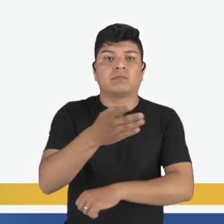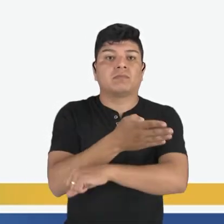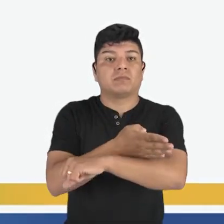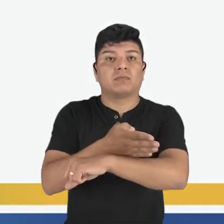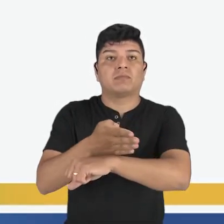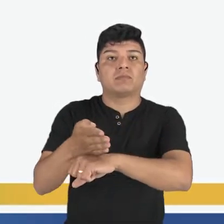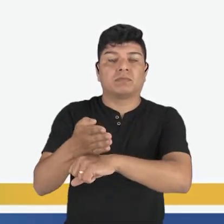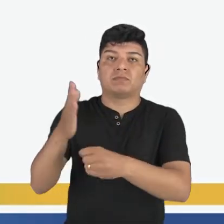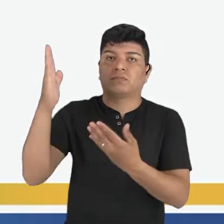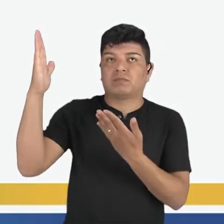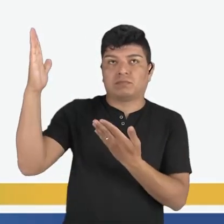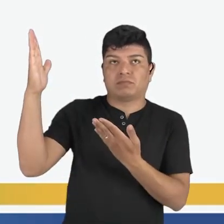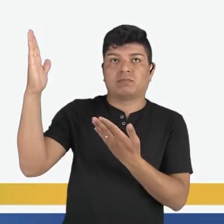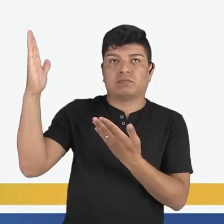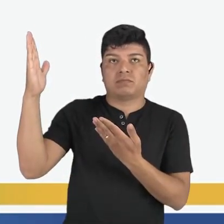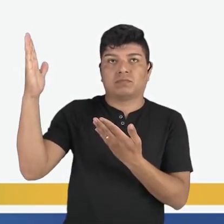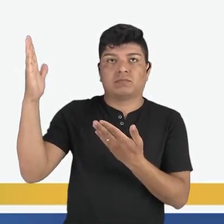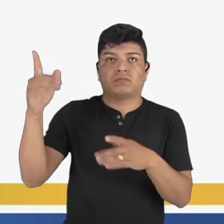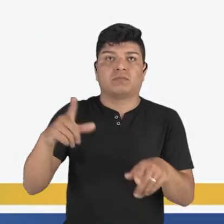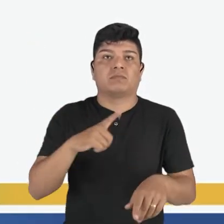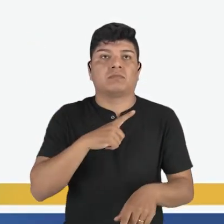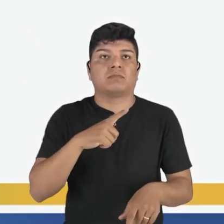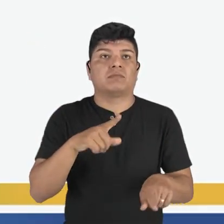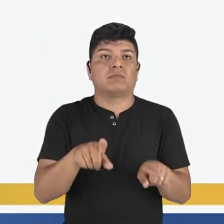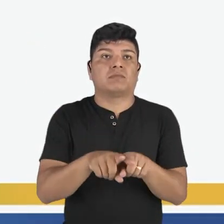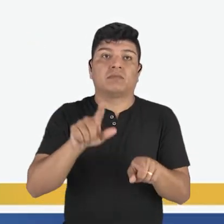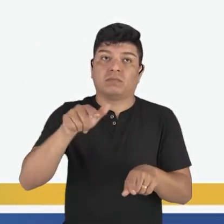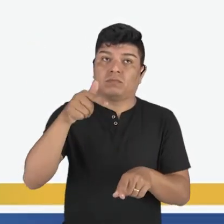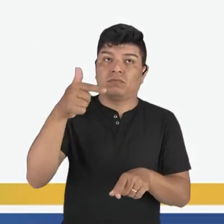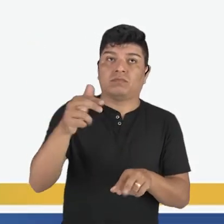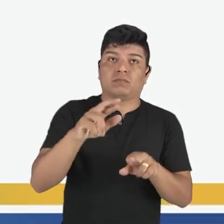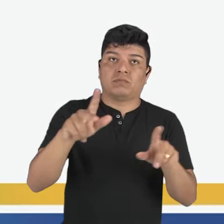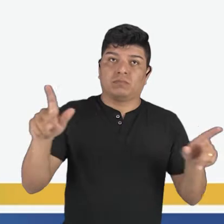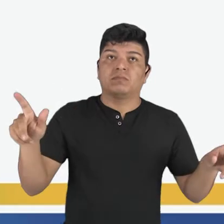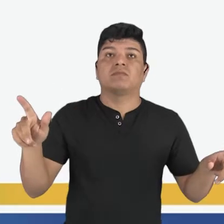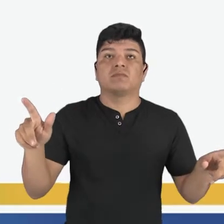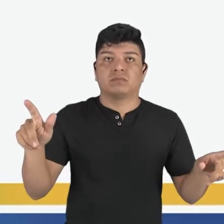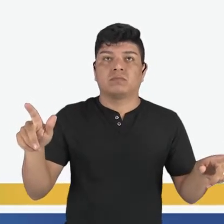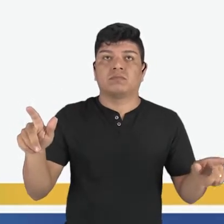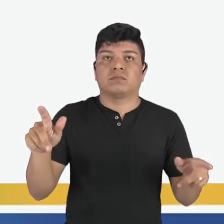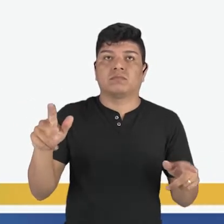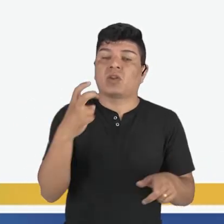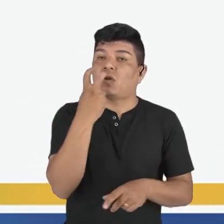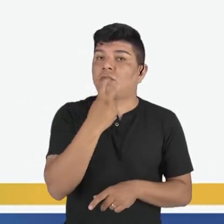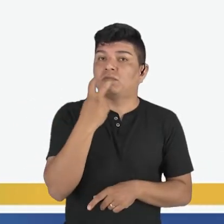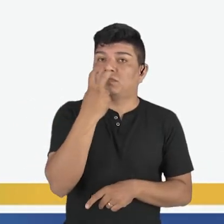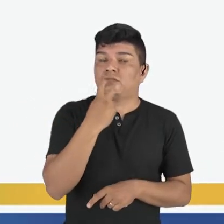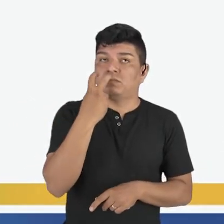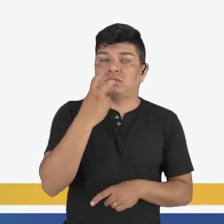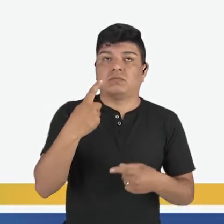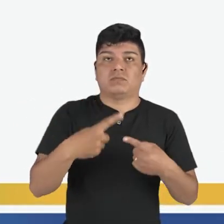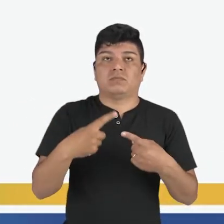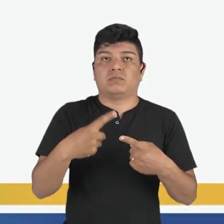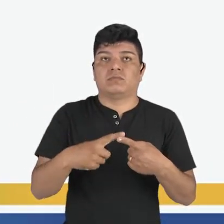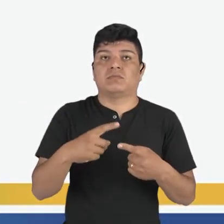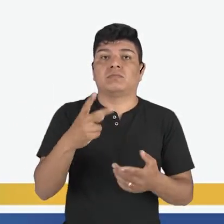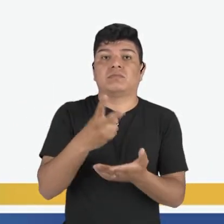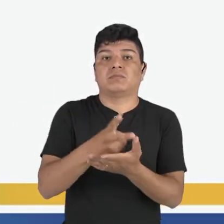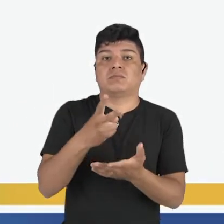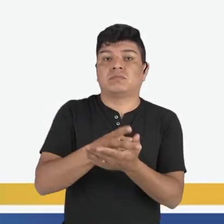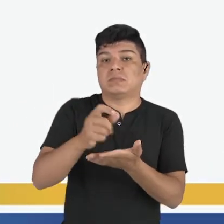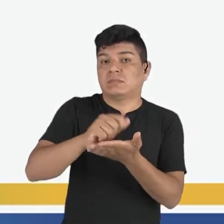tradição taoísta. O maniqueísmo já tem uma tradição oral. A gente já falou aqui que a tendência das tradições orais é